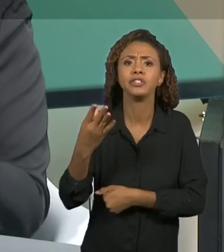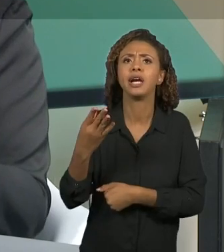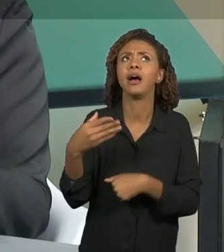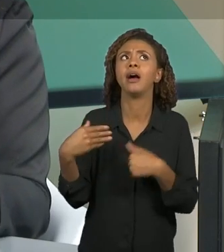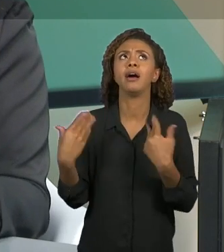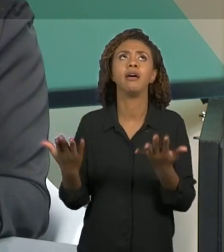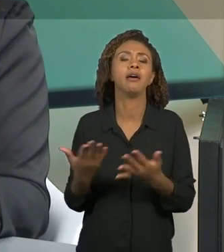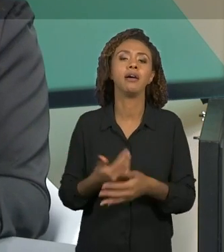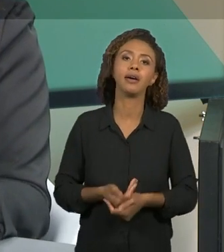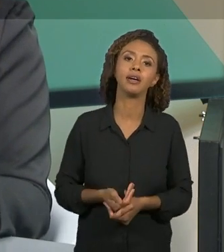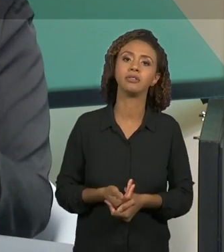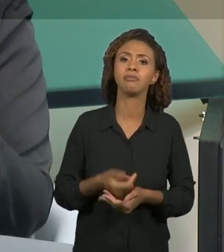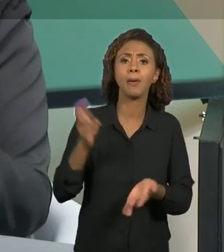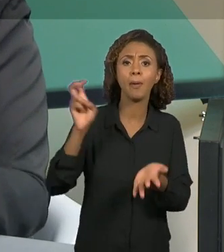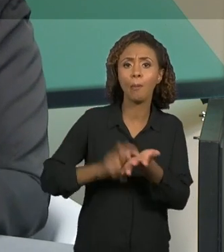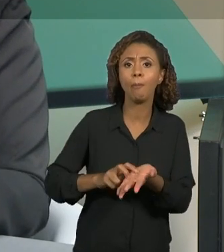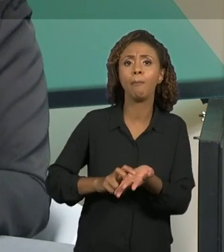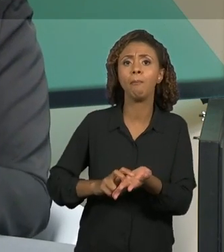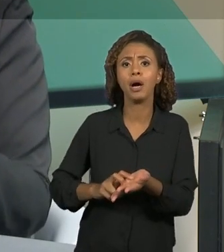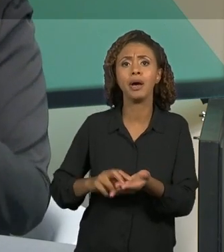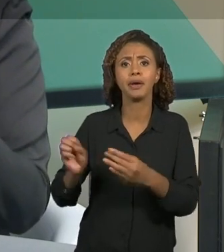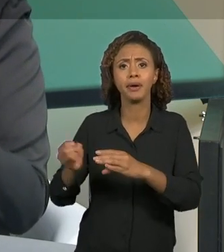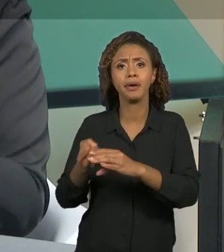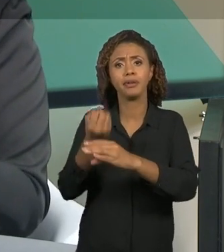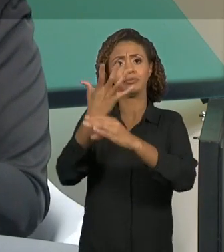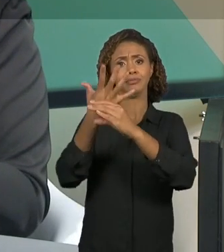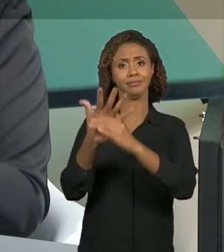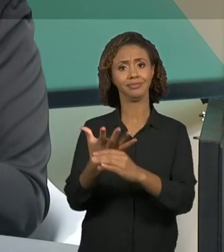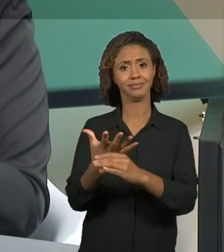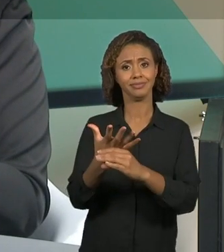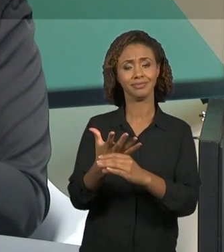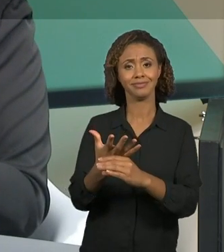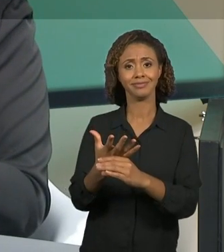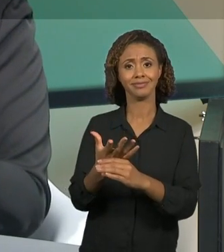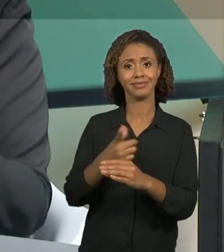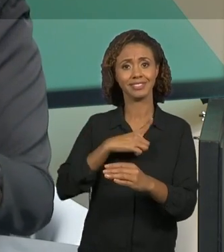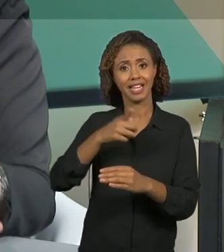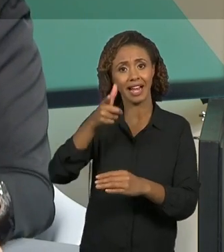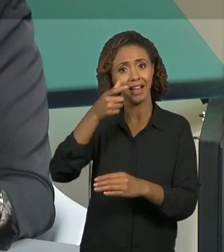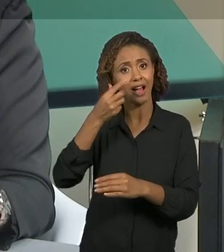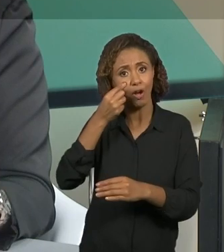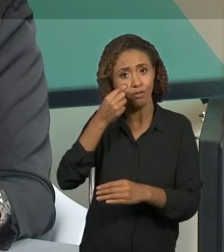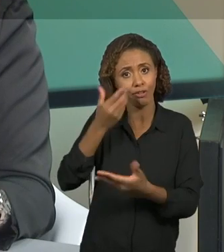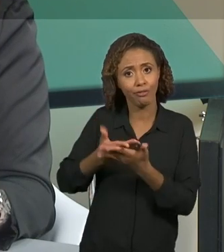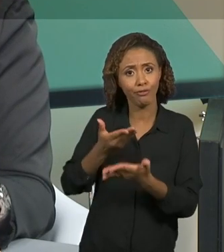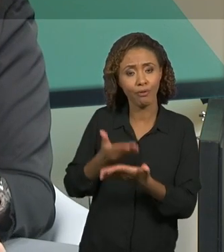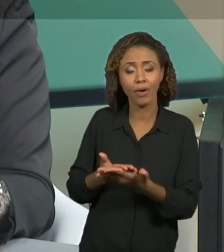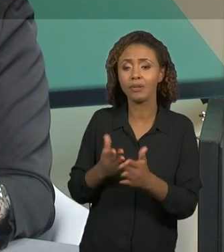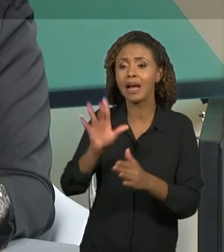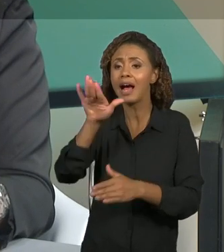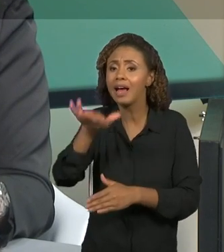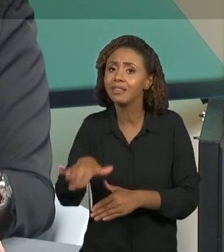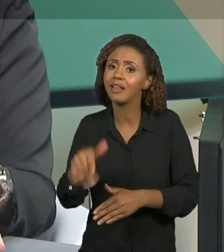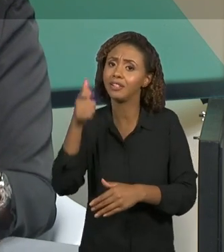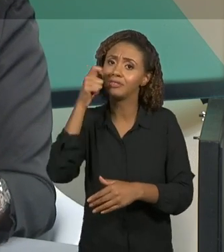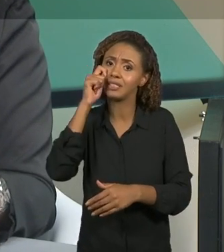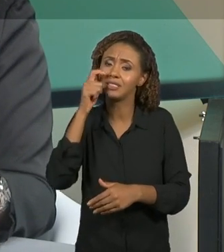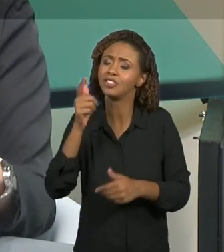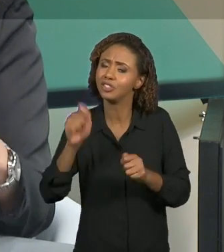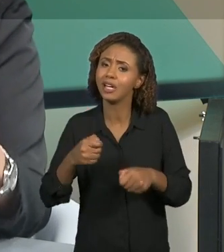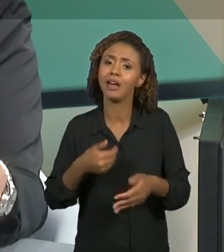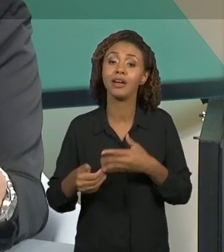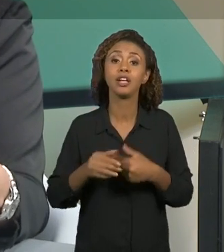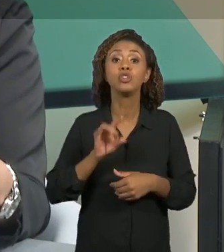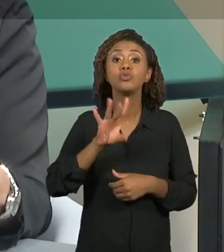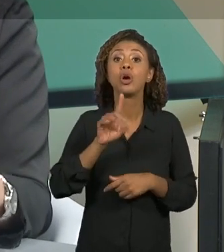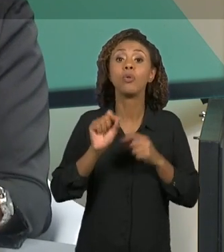manhã 10 de problema pega o link assistir ele a tarde tá bom a gente só faz aí sábado porque se você